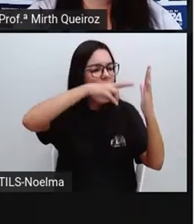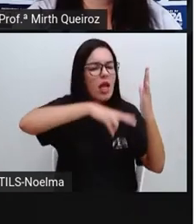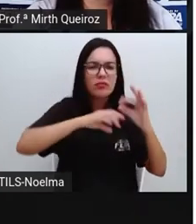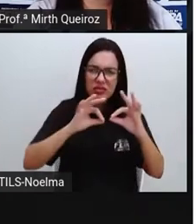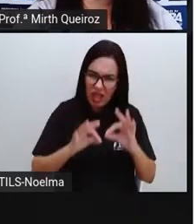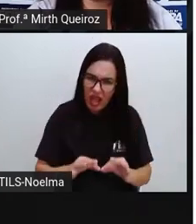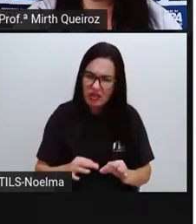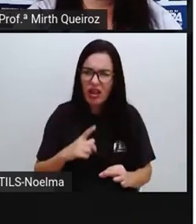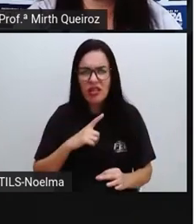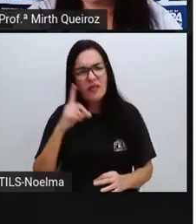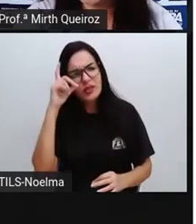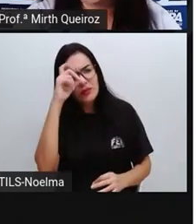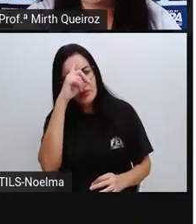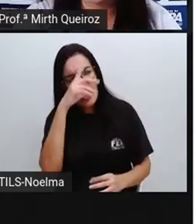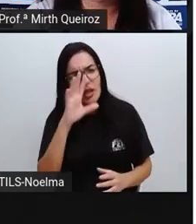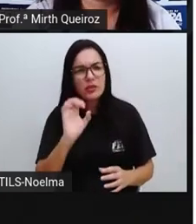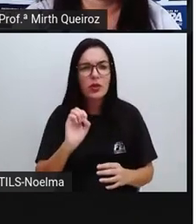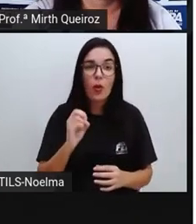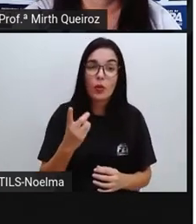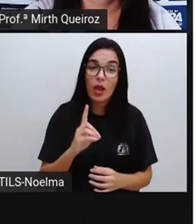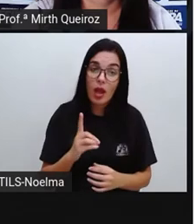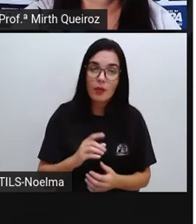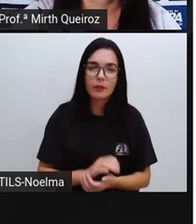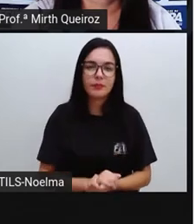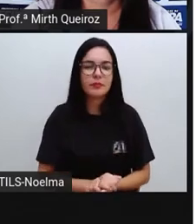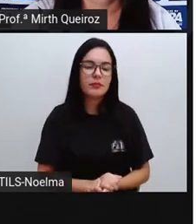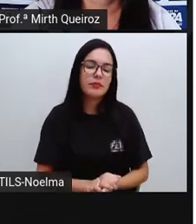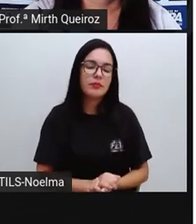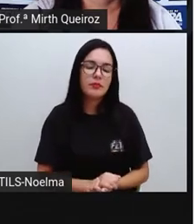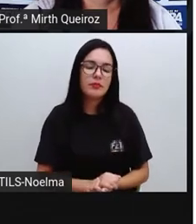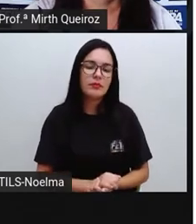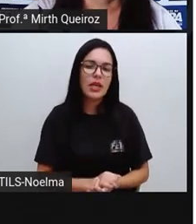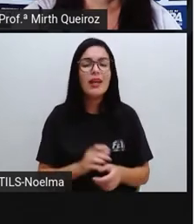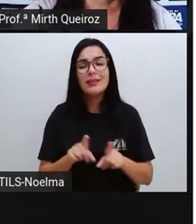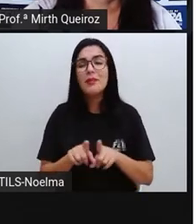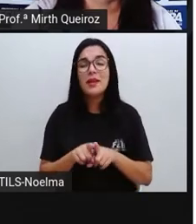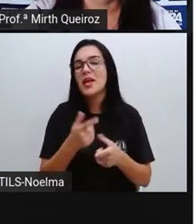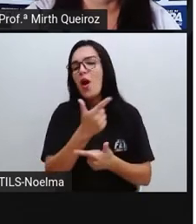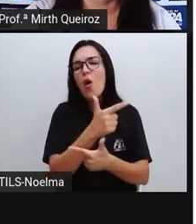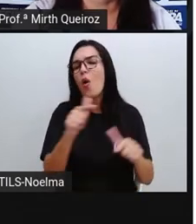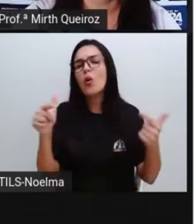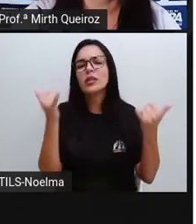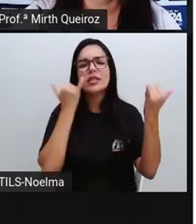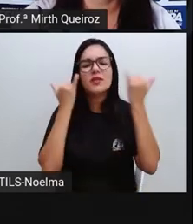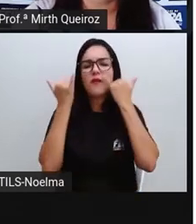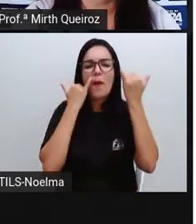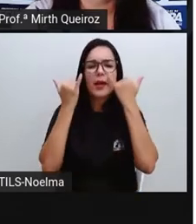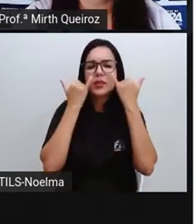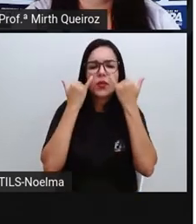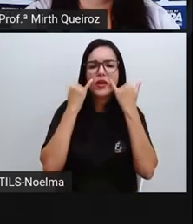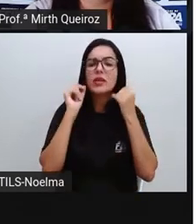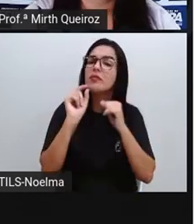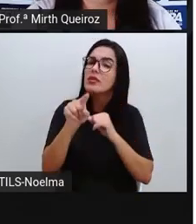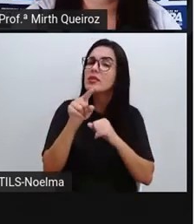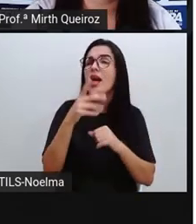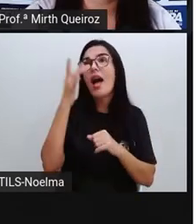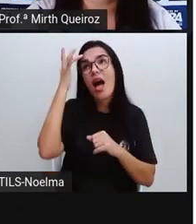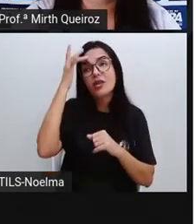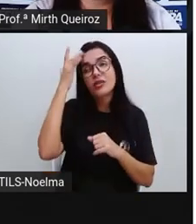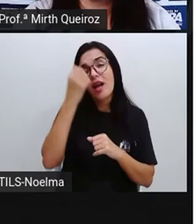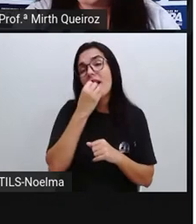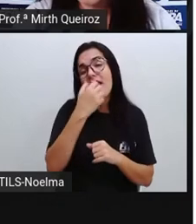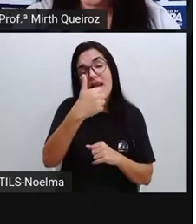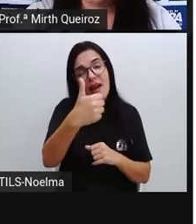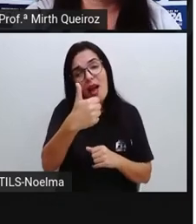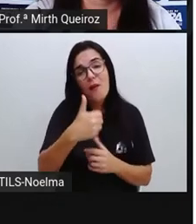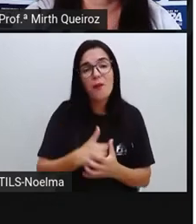direitinho? Tiveram dificuldades? Como é que foi esse processo? E colocar também outras informações que você,